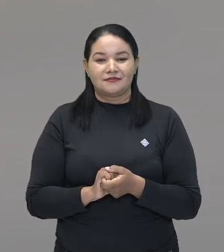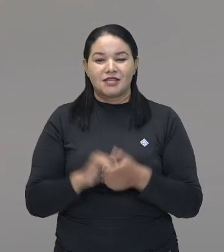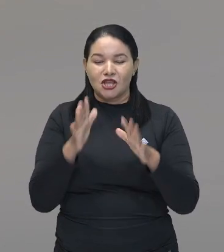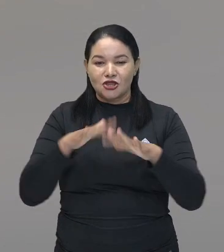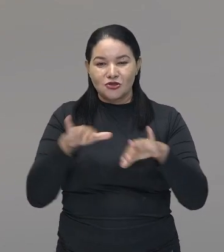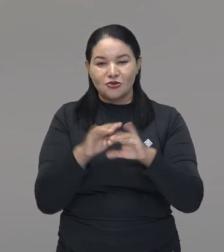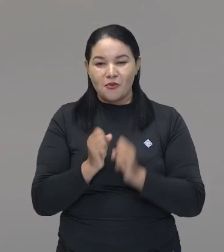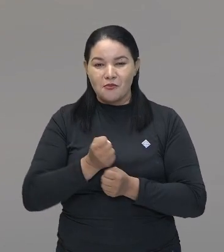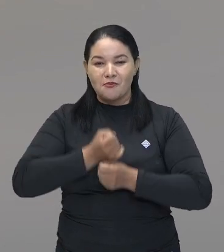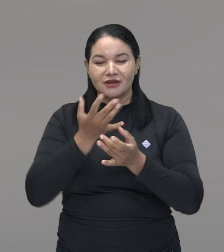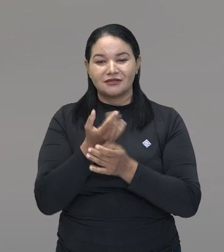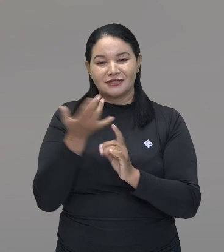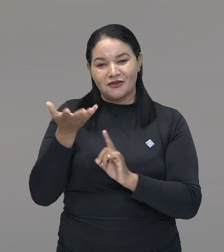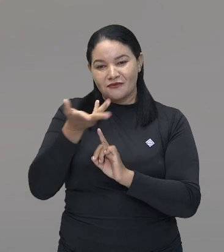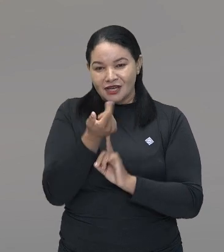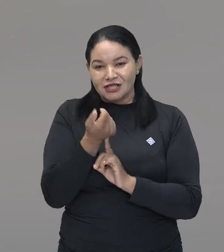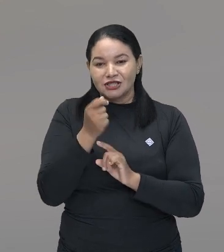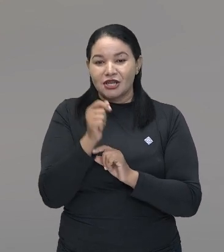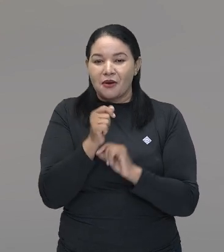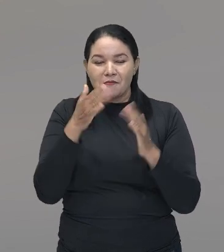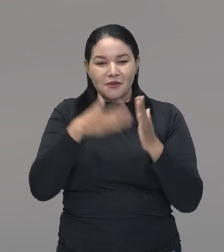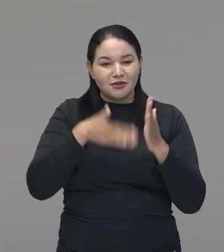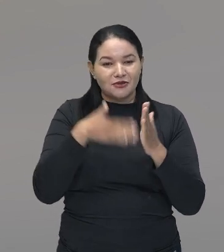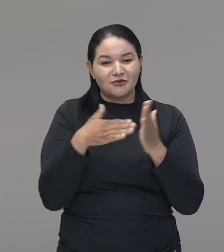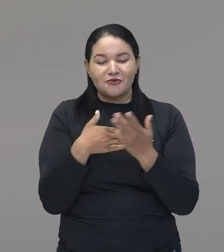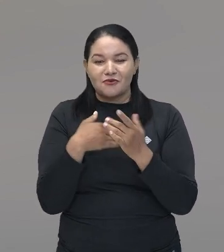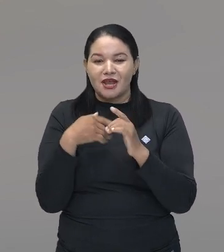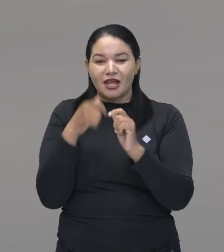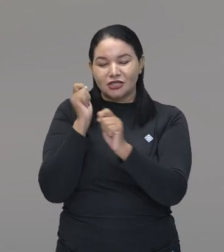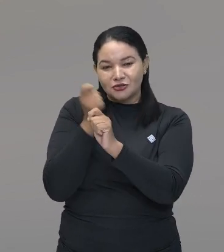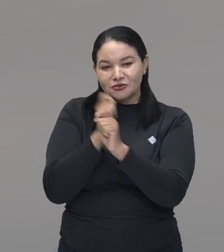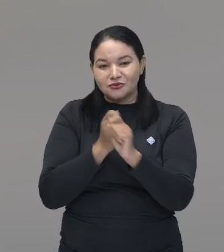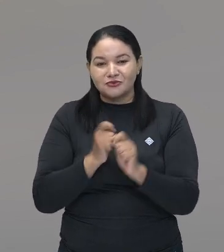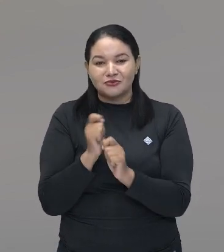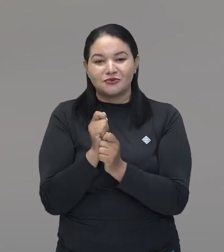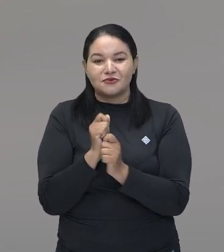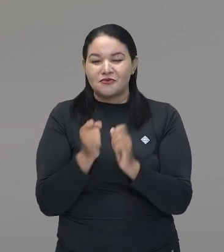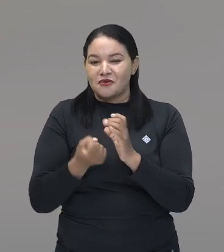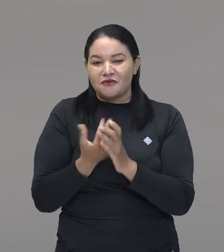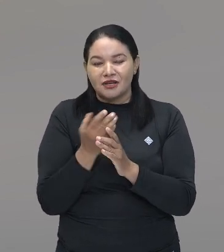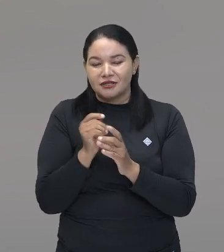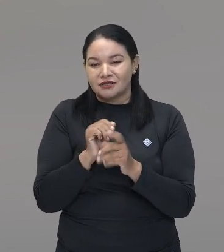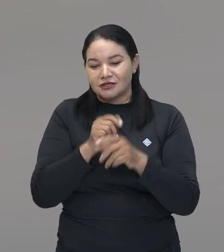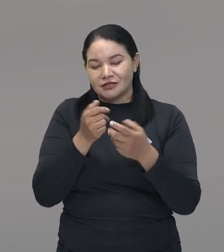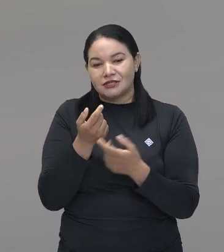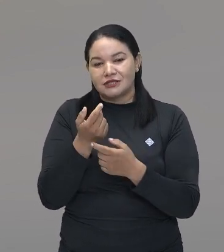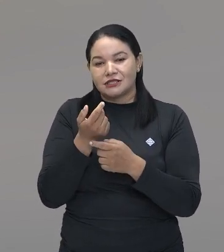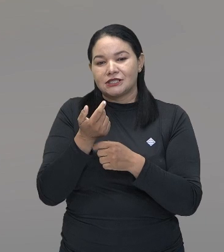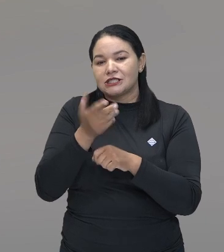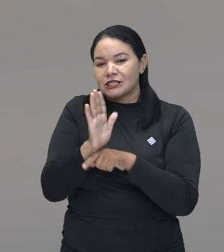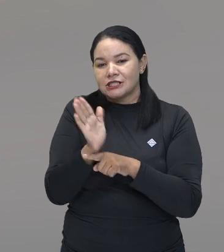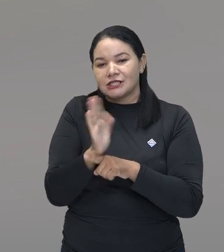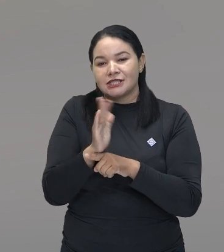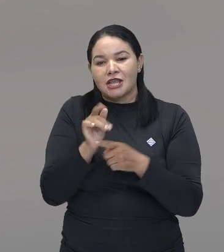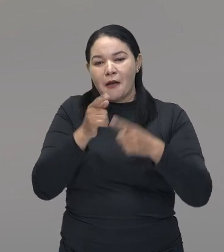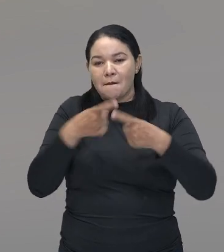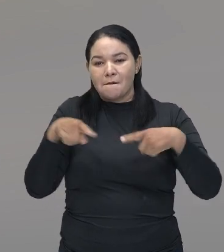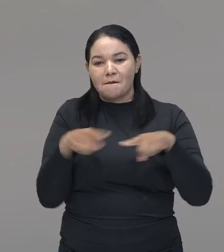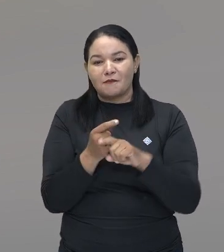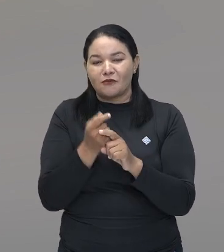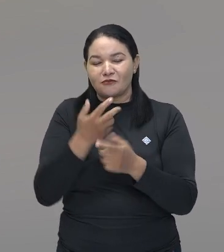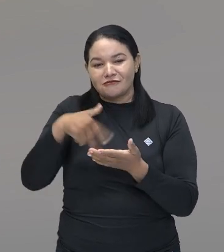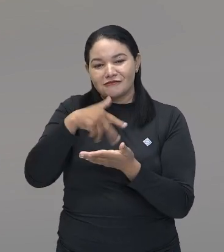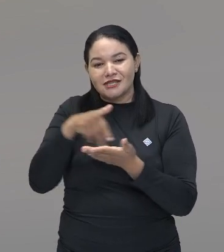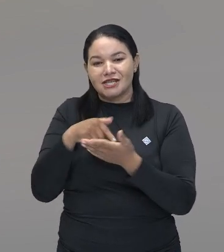Toda manifestação artística, quer seja pintura, escultura, edificações, cinema, música ou